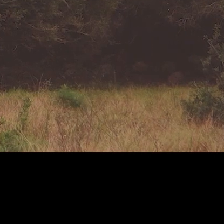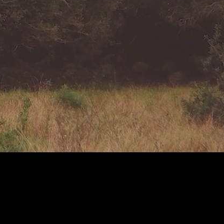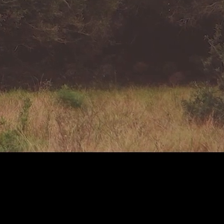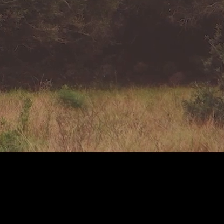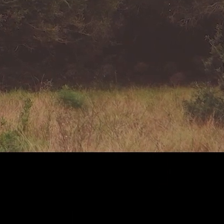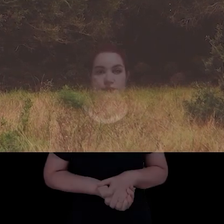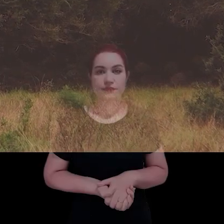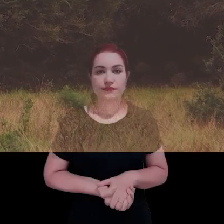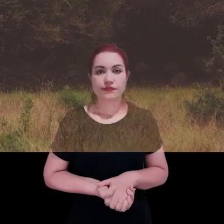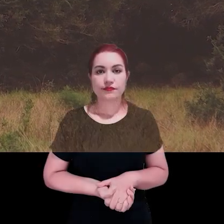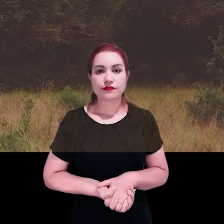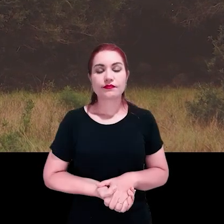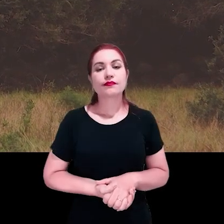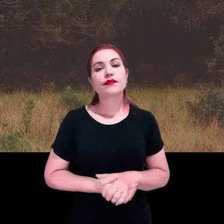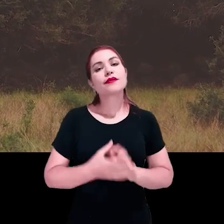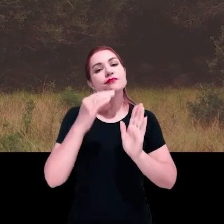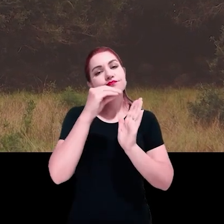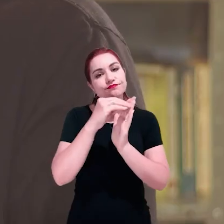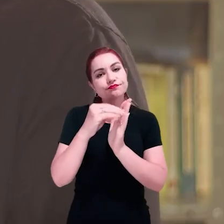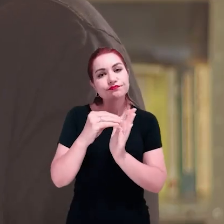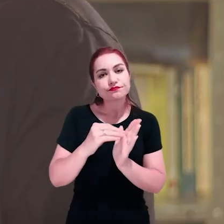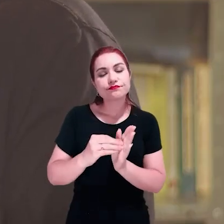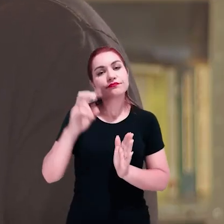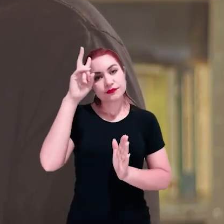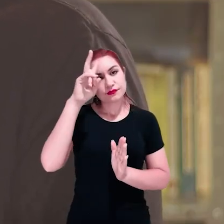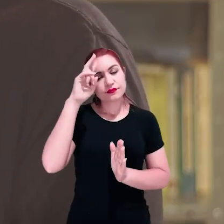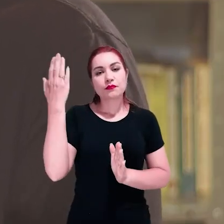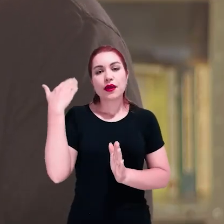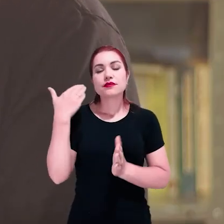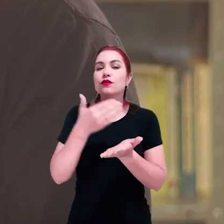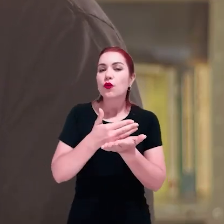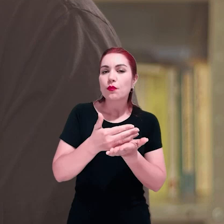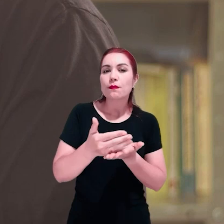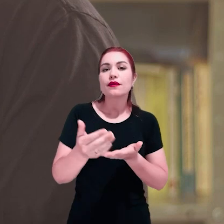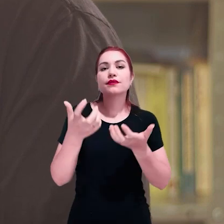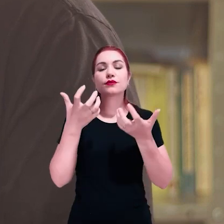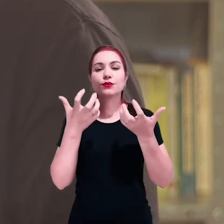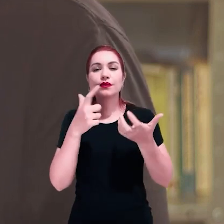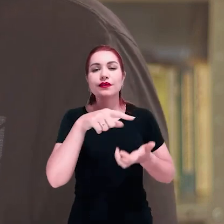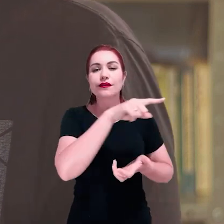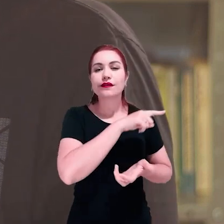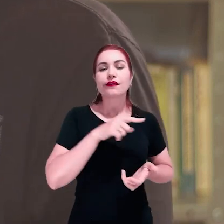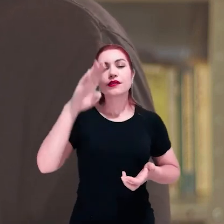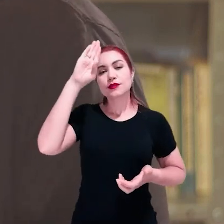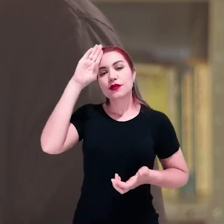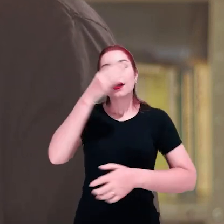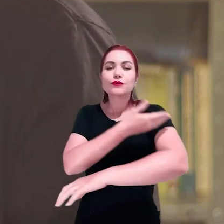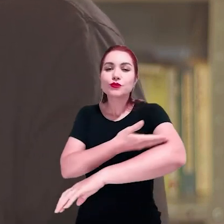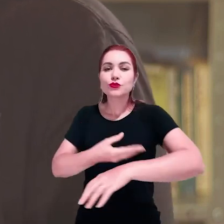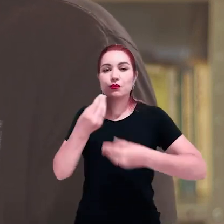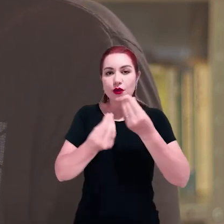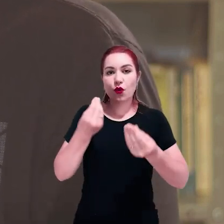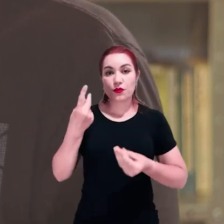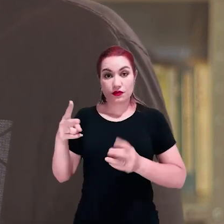Felipe, historiador. Ao que consta, o plano original seria então esquartejar o corpo de Cepé, a exemplo do que eles faziam na época